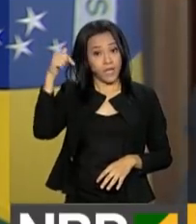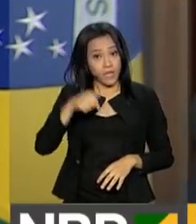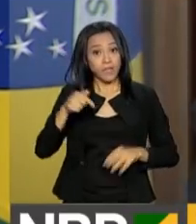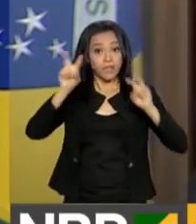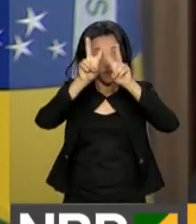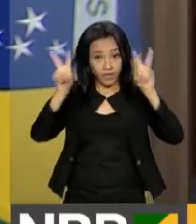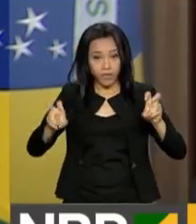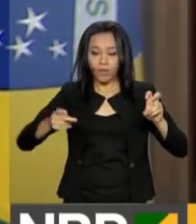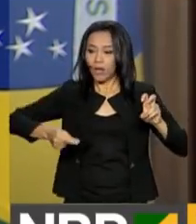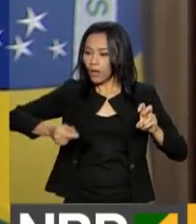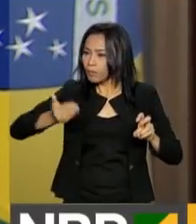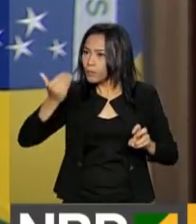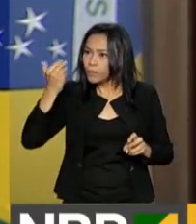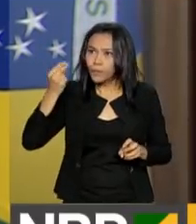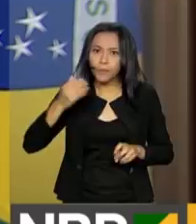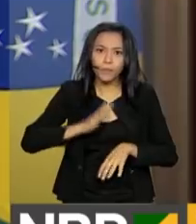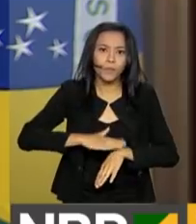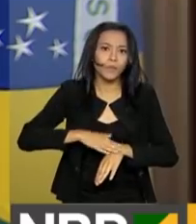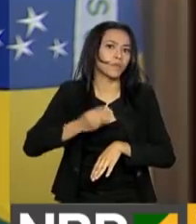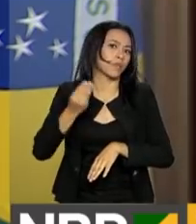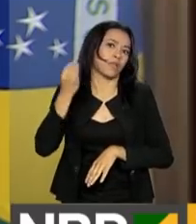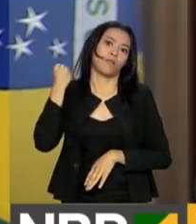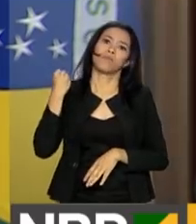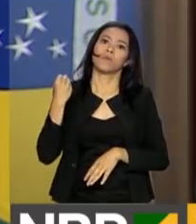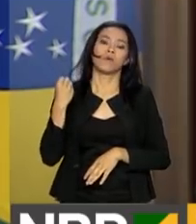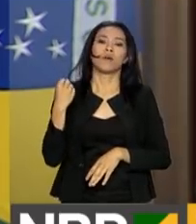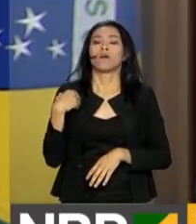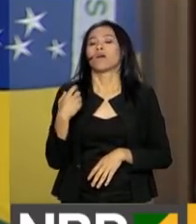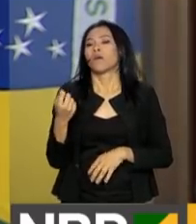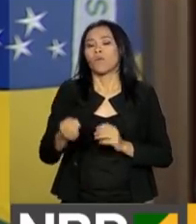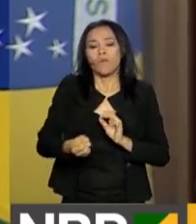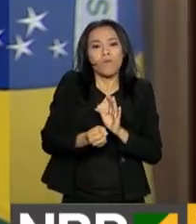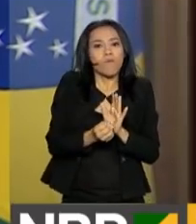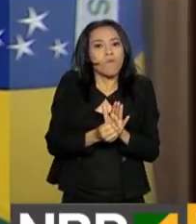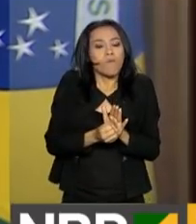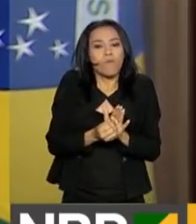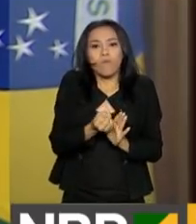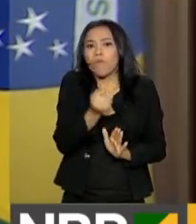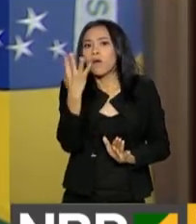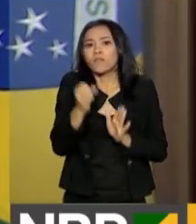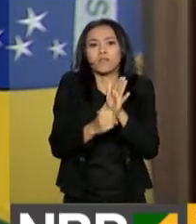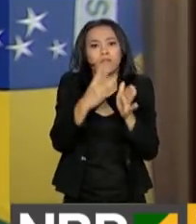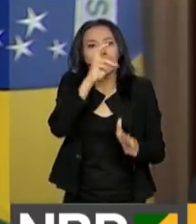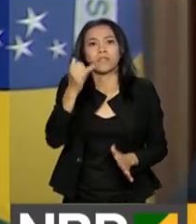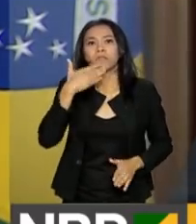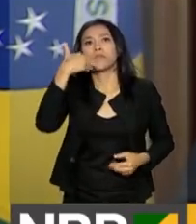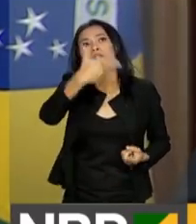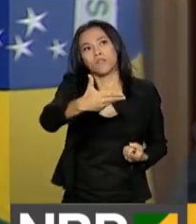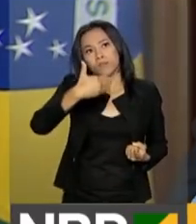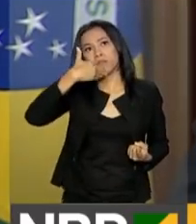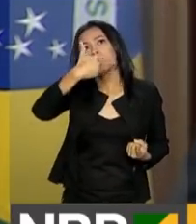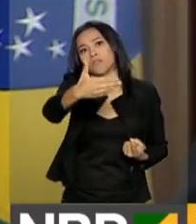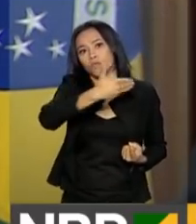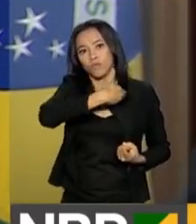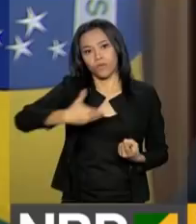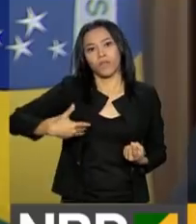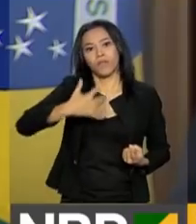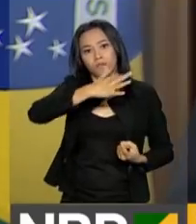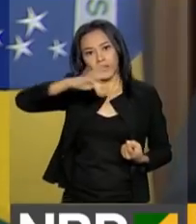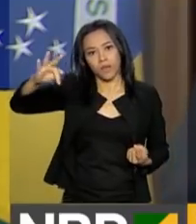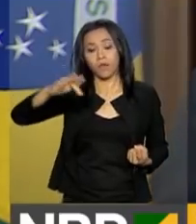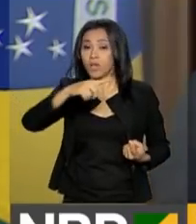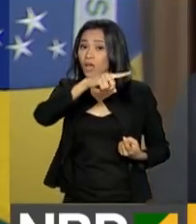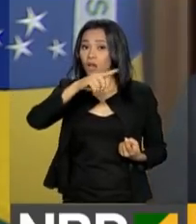há muito tempo na vida pública e nós sabemos quantas e quantas vezes se pleiteou da união federal que a união federal sem invadir